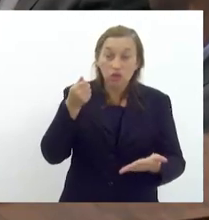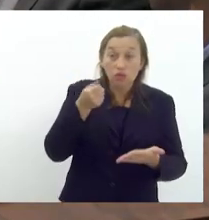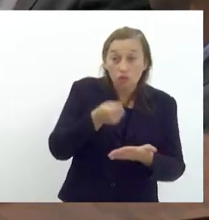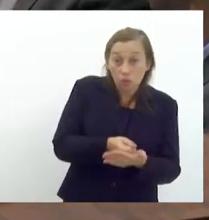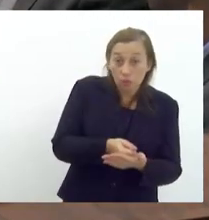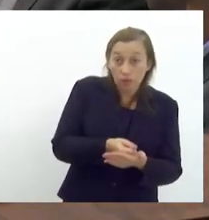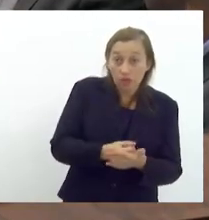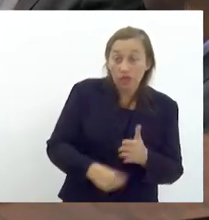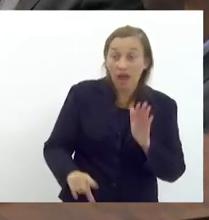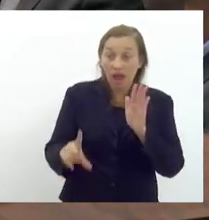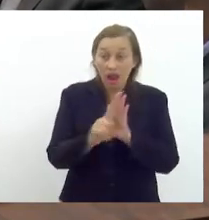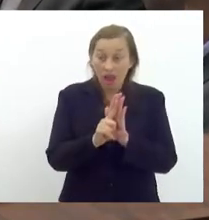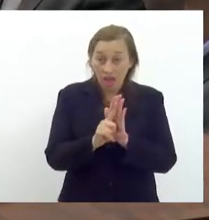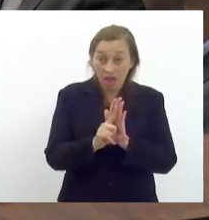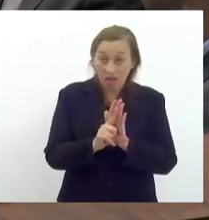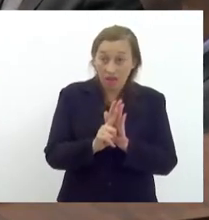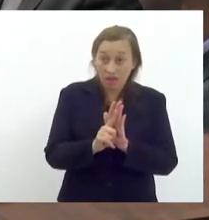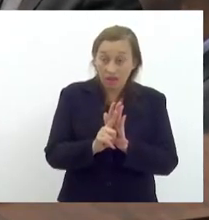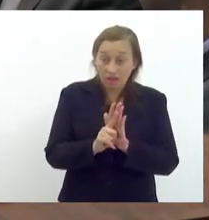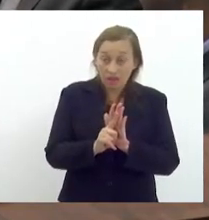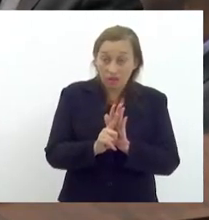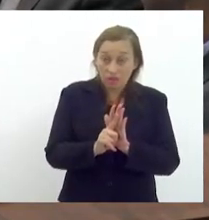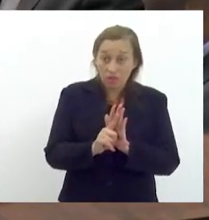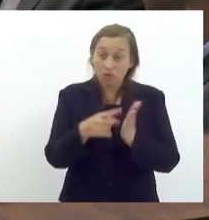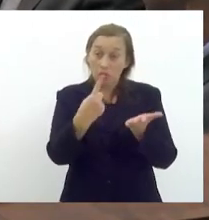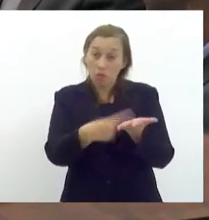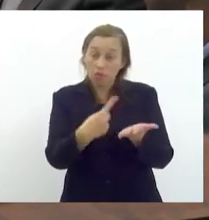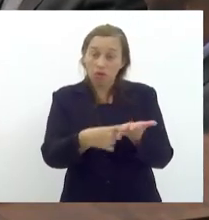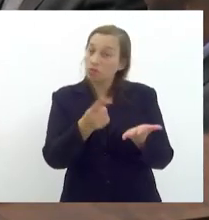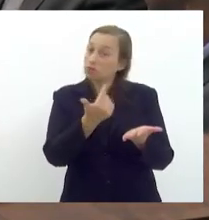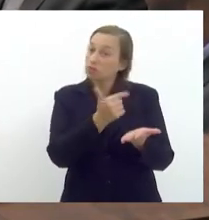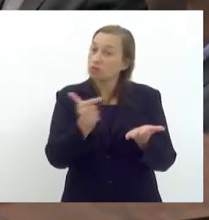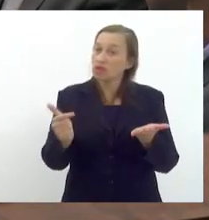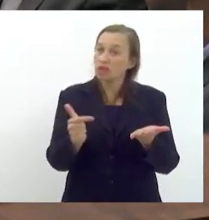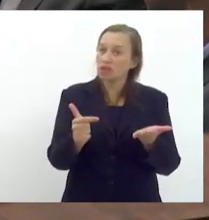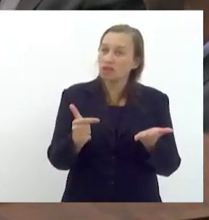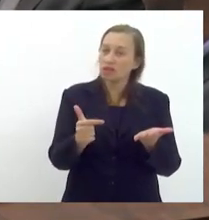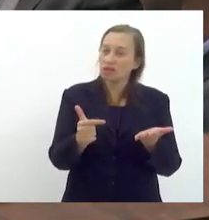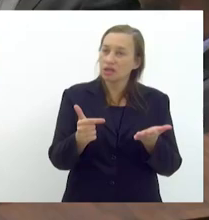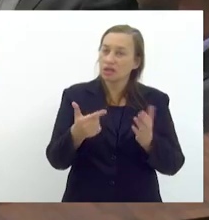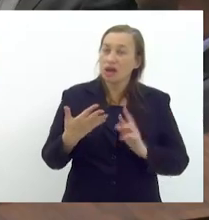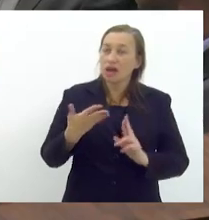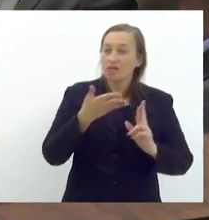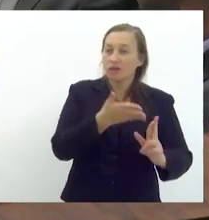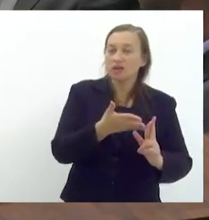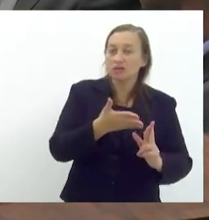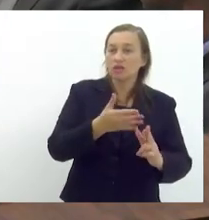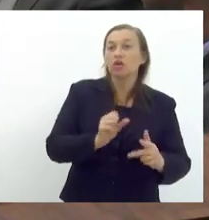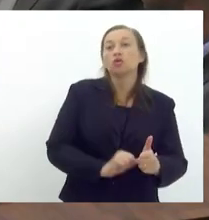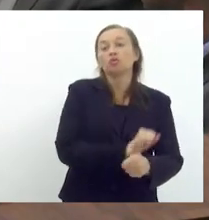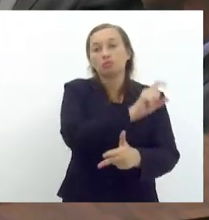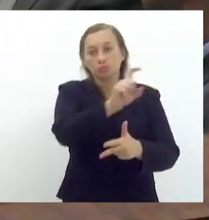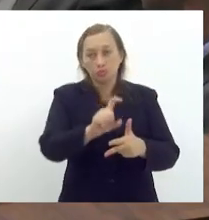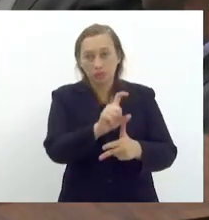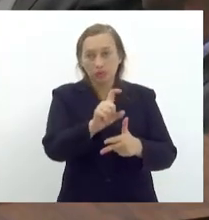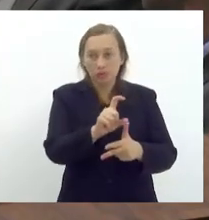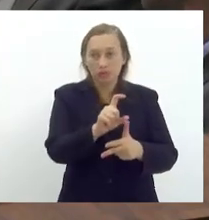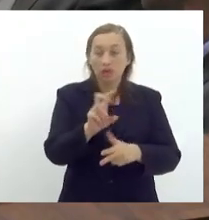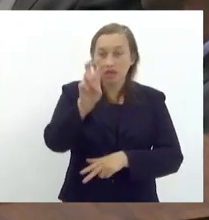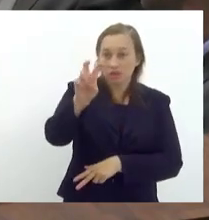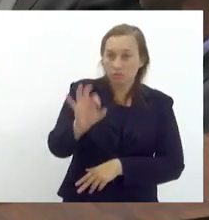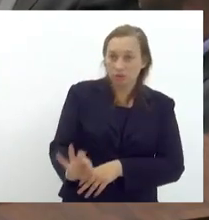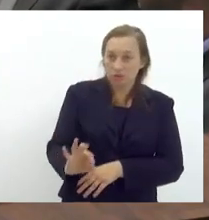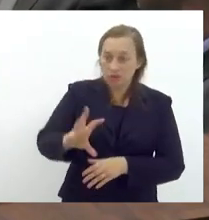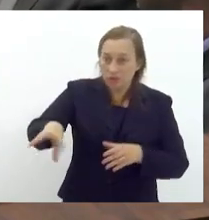a lei na forma como foi entabulada no acordo não haveria a referência do próprio poder executivo de aplicar os 5%